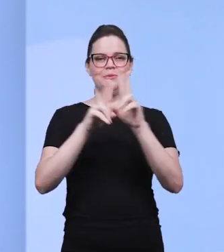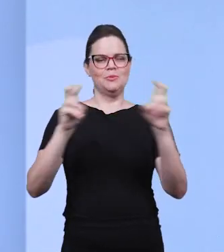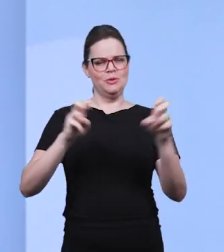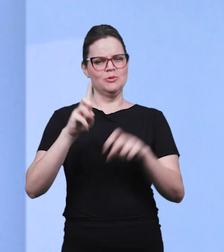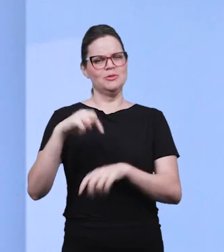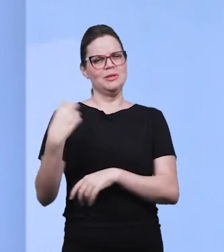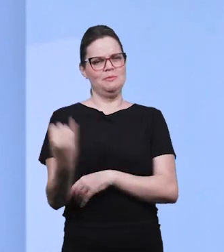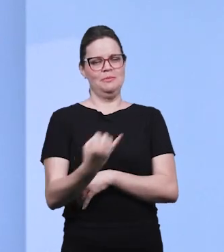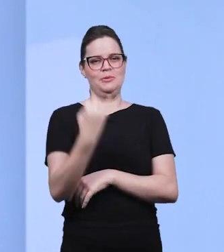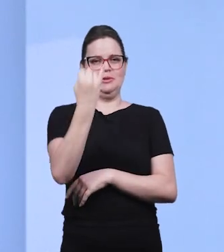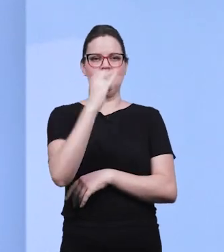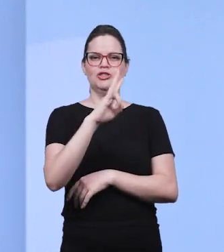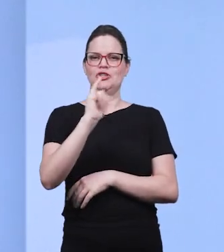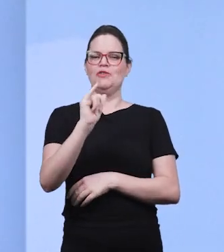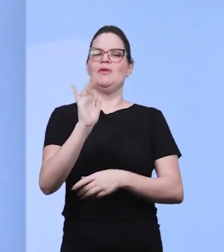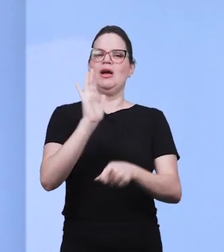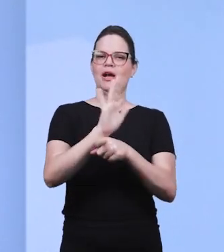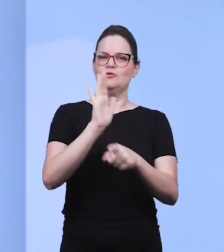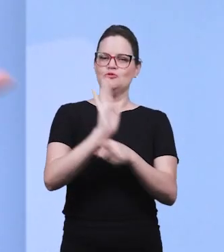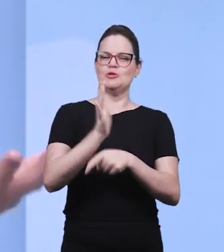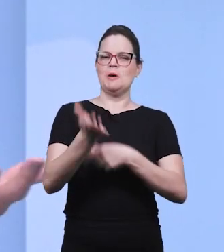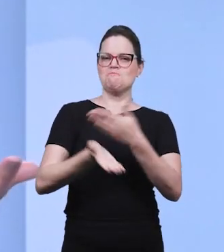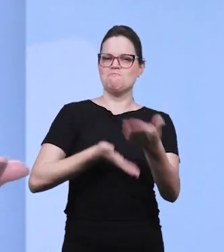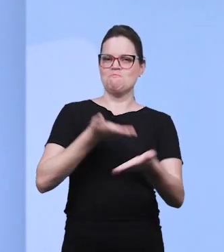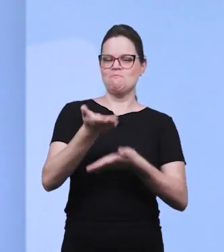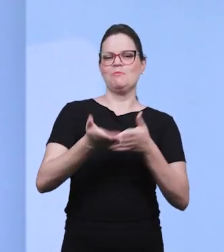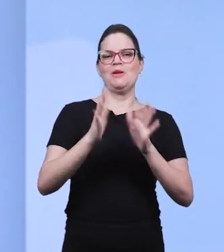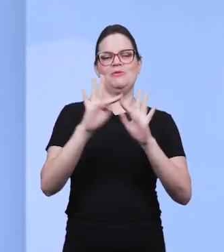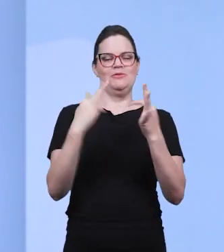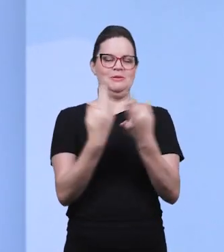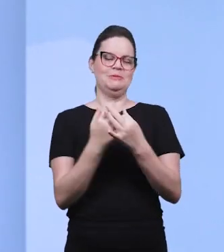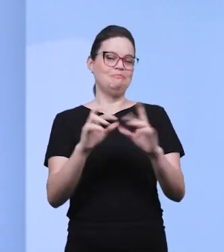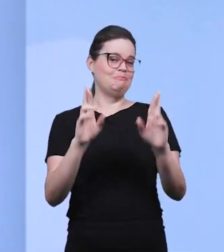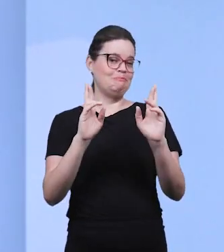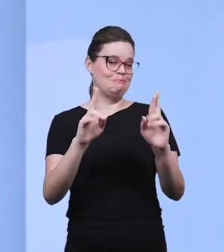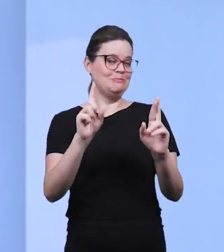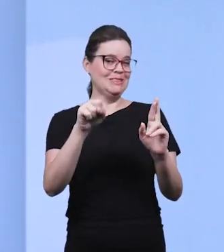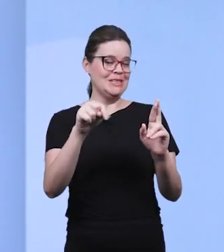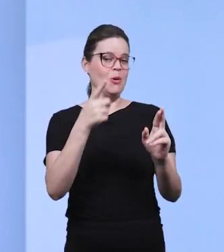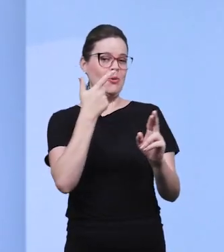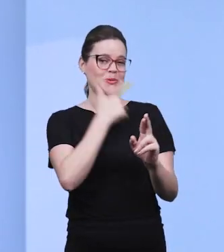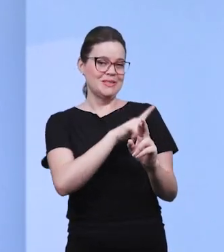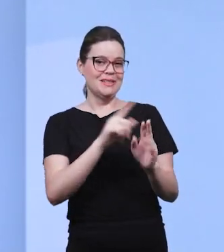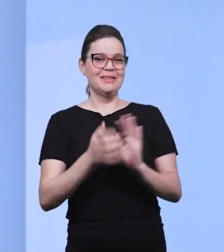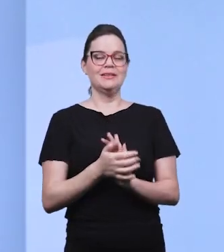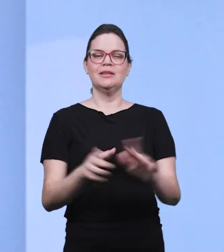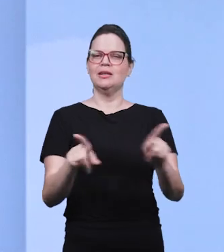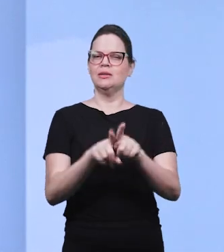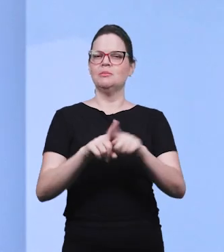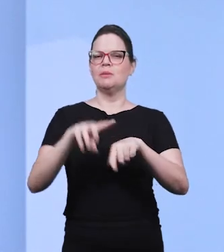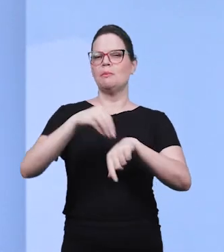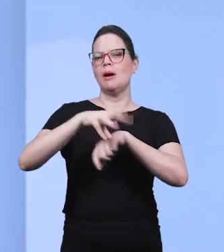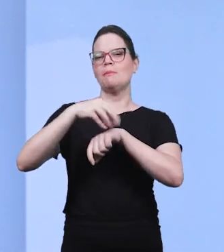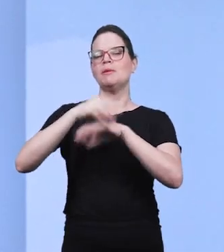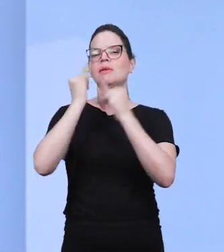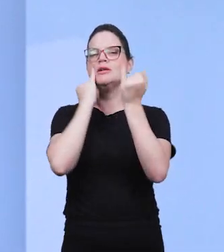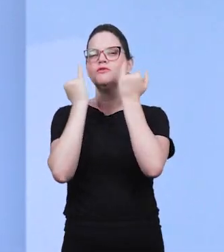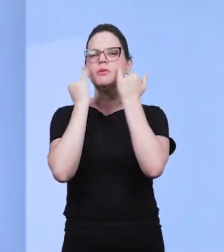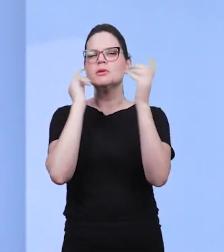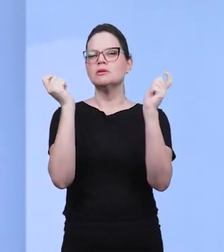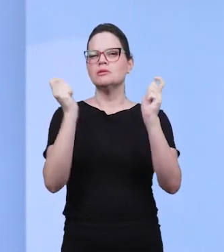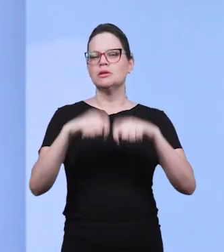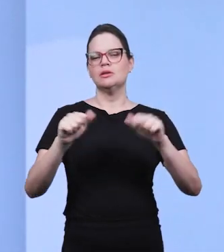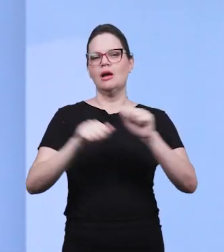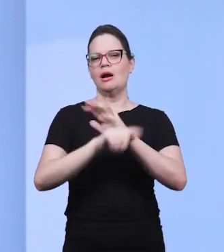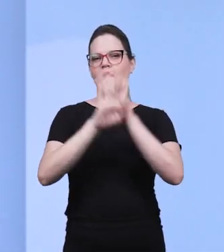é tão importante, que vai ajudar muitas famílias, esperamos isso, né? E trazer informações para esclarecer e contribuir com as